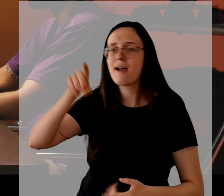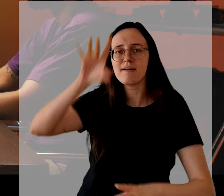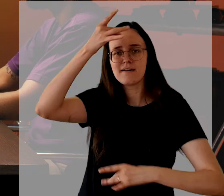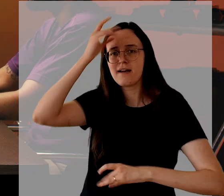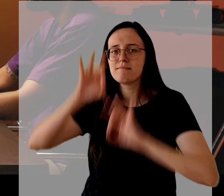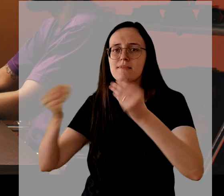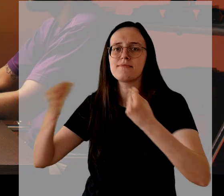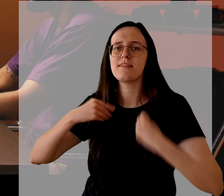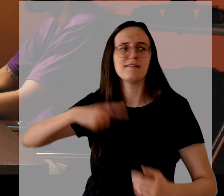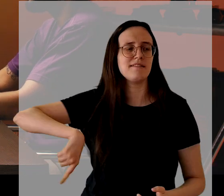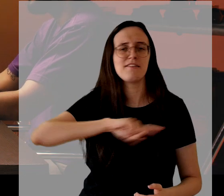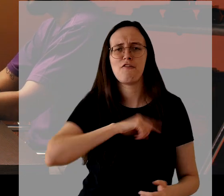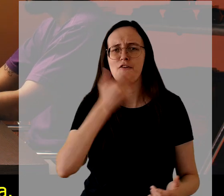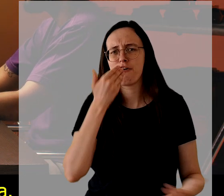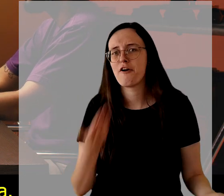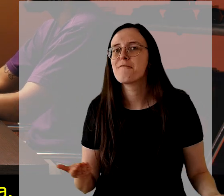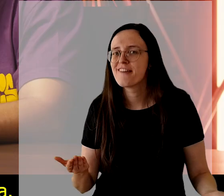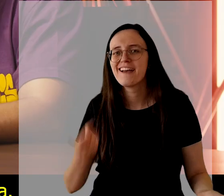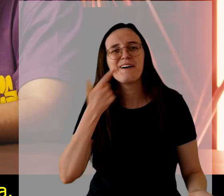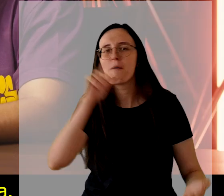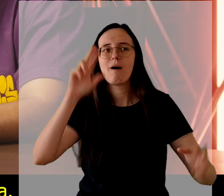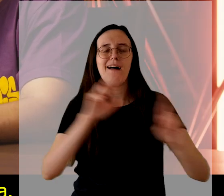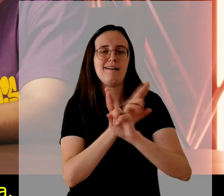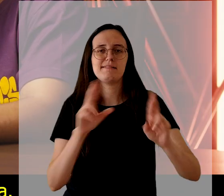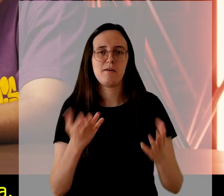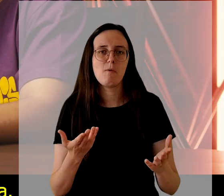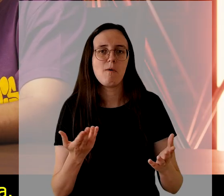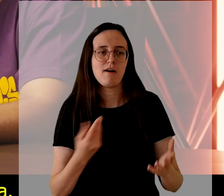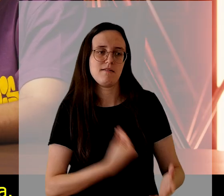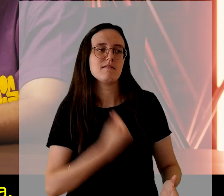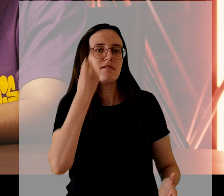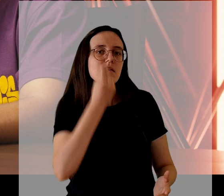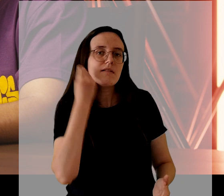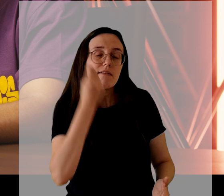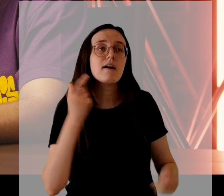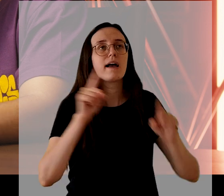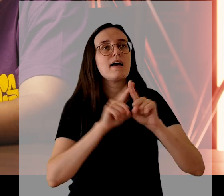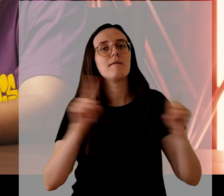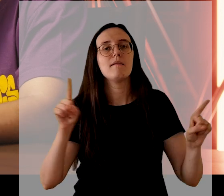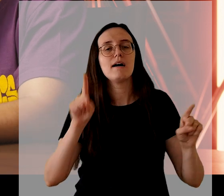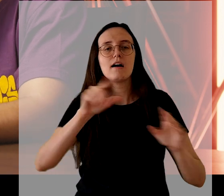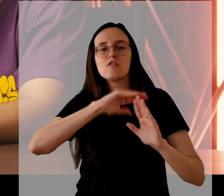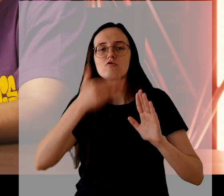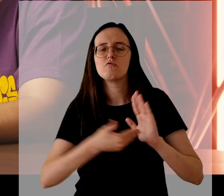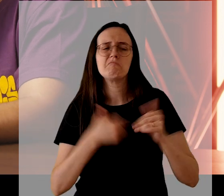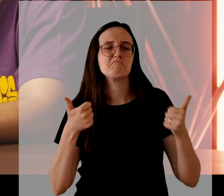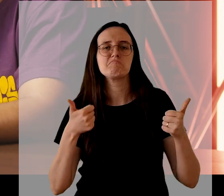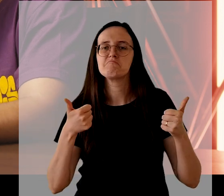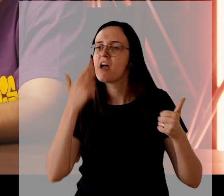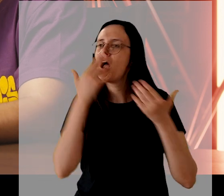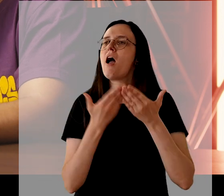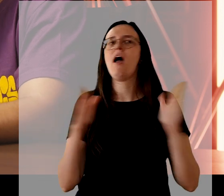vai preparar pra gente ali, sabe? É uma outra relação de vivência. Mas é tudo válido, né? Se você tá